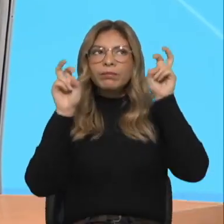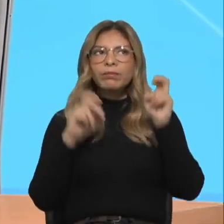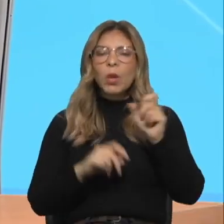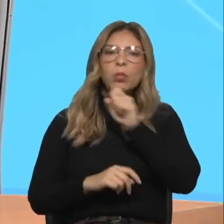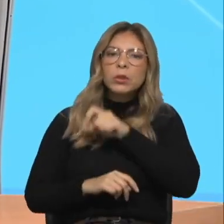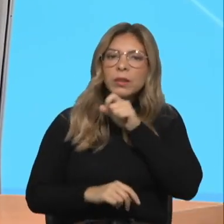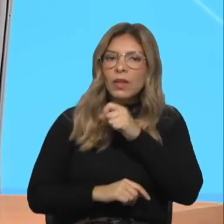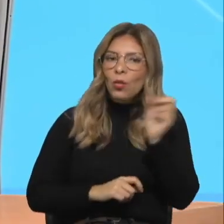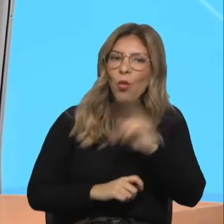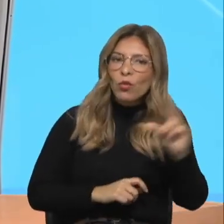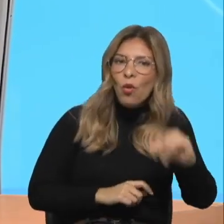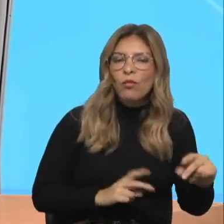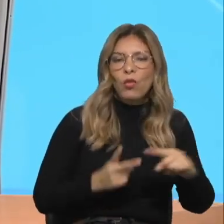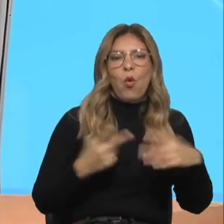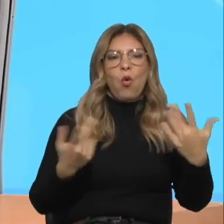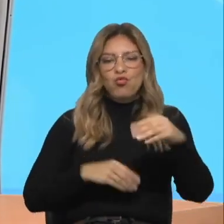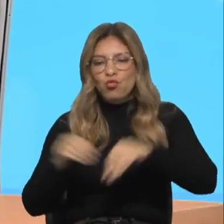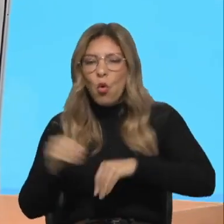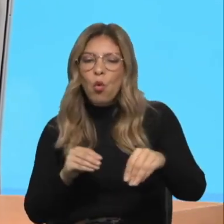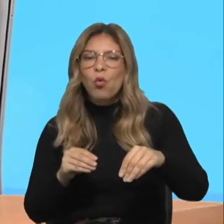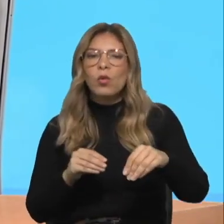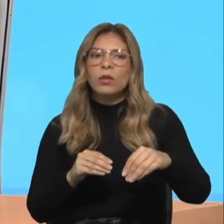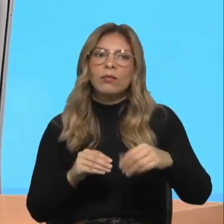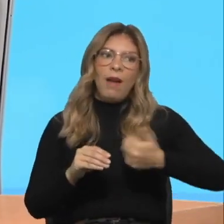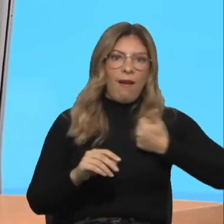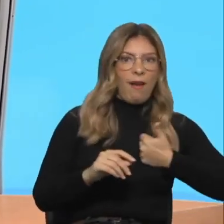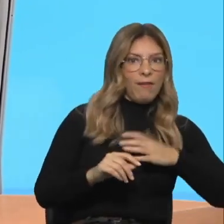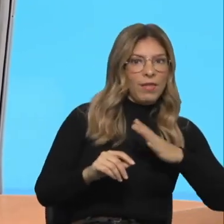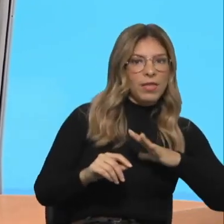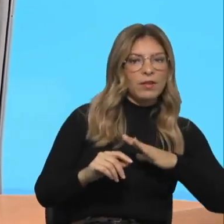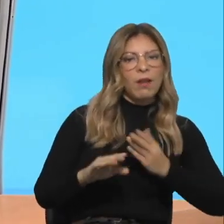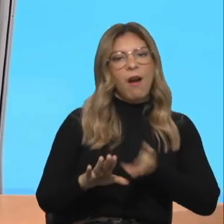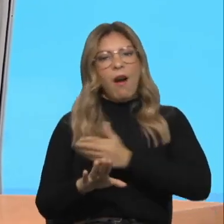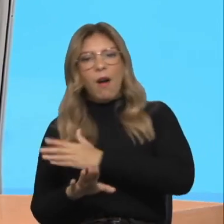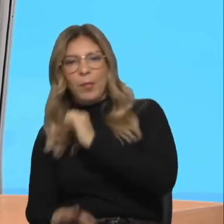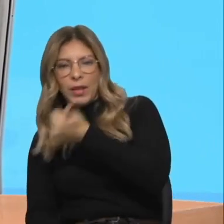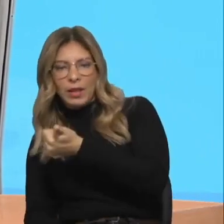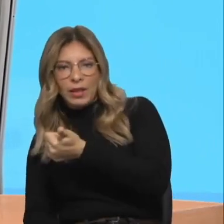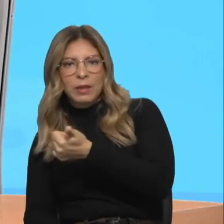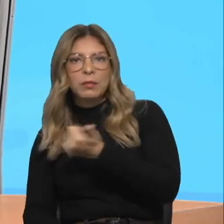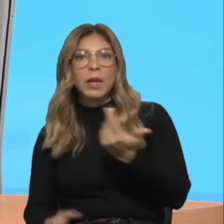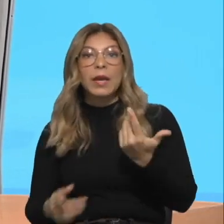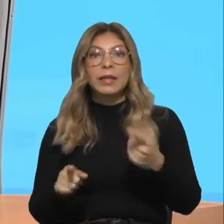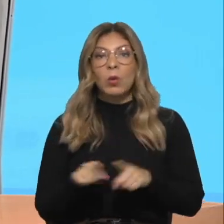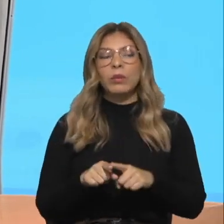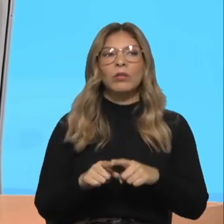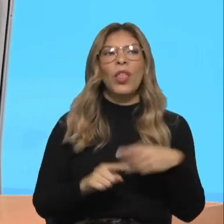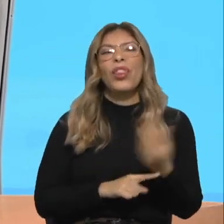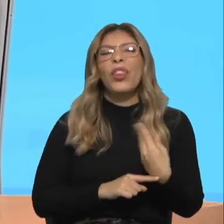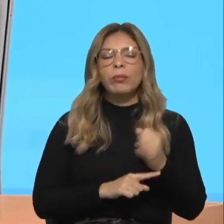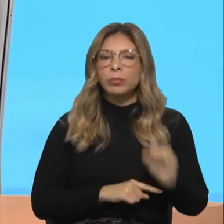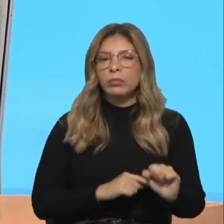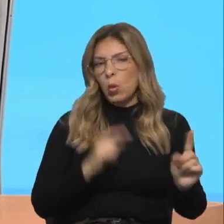tal regra de quem quiser ganhar há de perder. E por isso essa disponibilidade infantil, que não é infantil, mas é